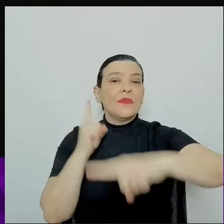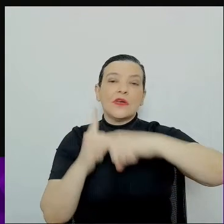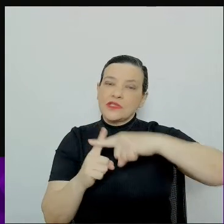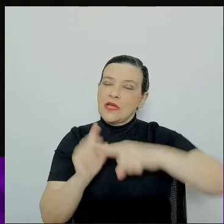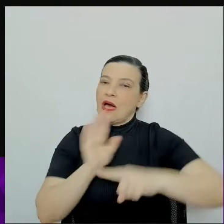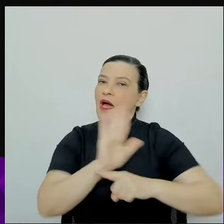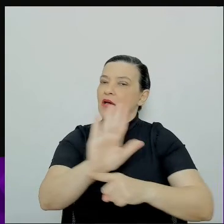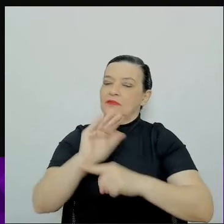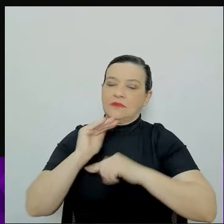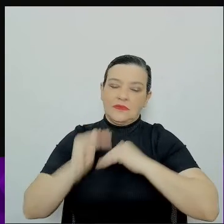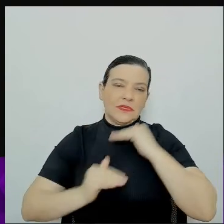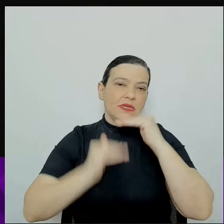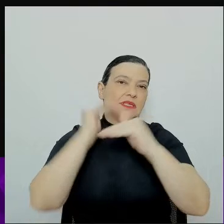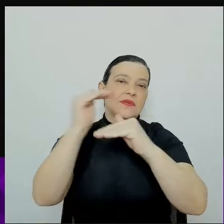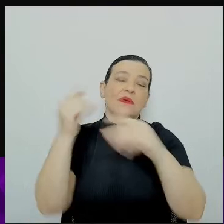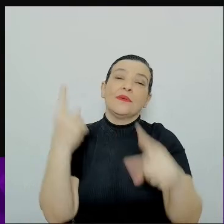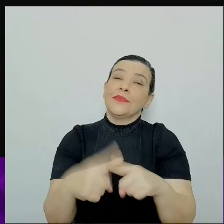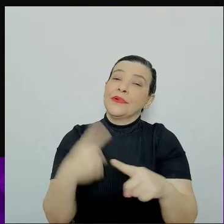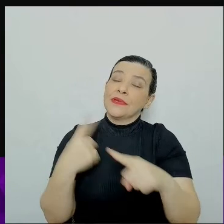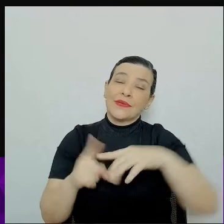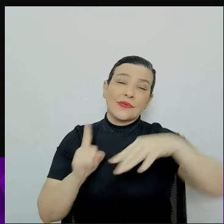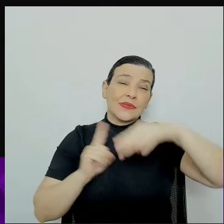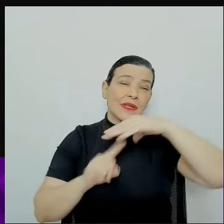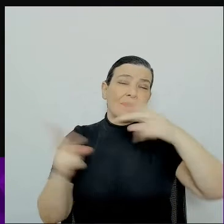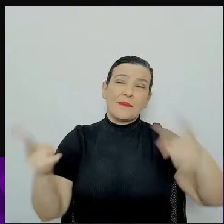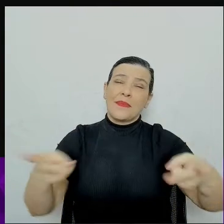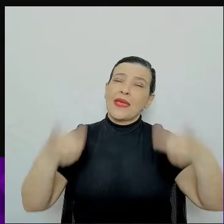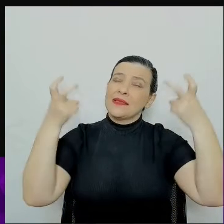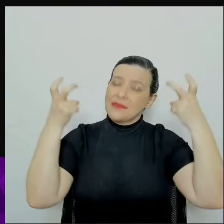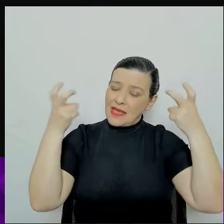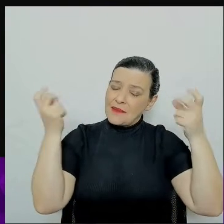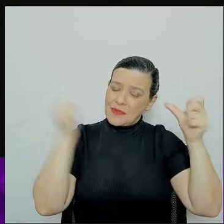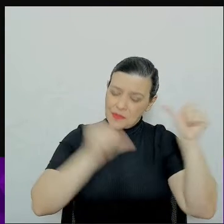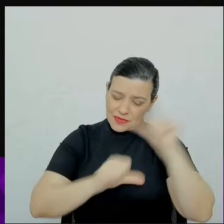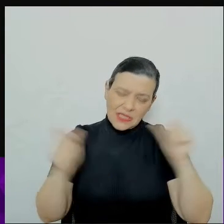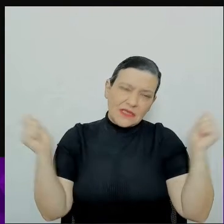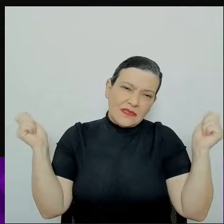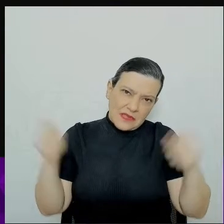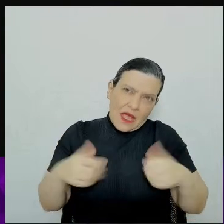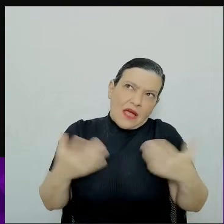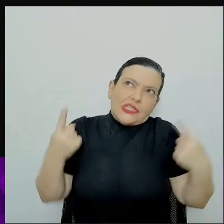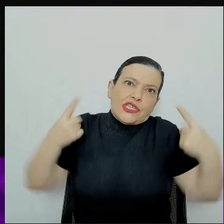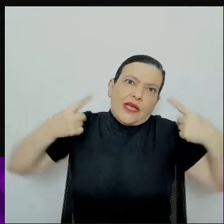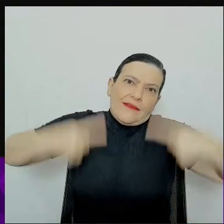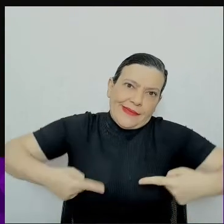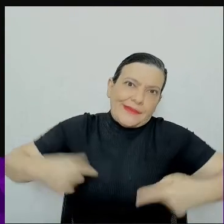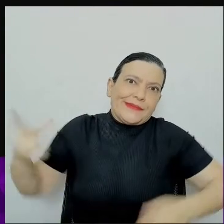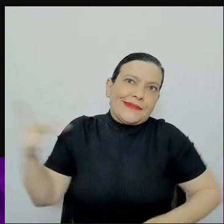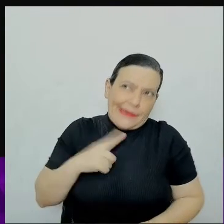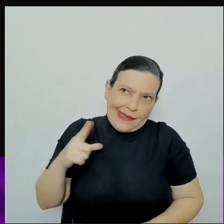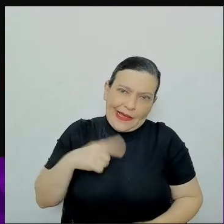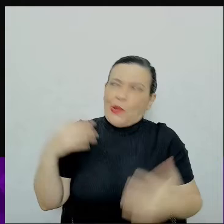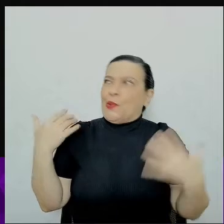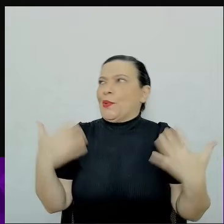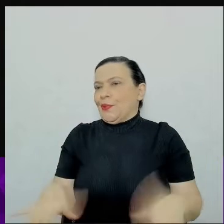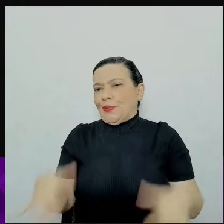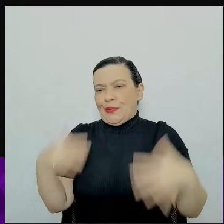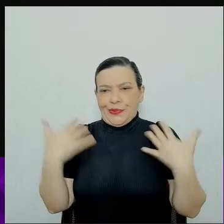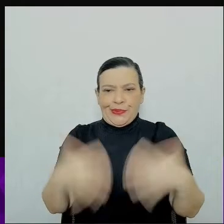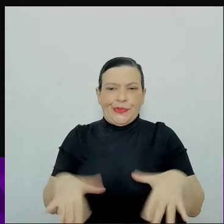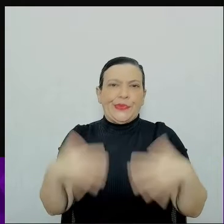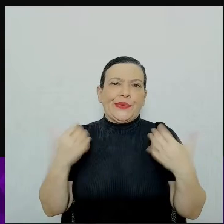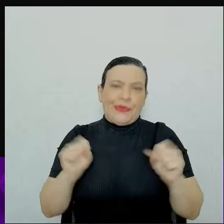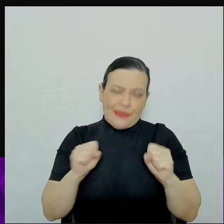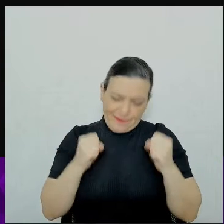da organização, porque os clientes conseguem perceber a mudança. Claro que existem desafios, né? Há grandes desafios